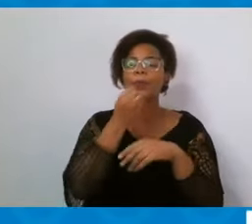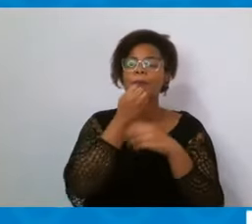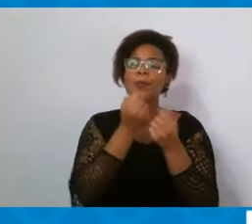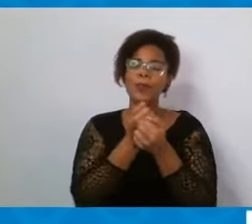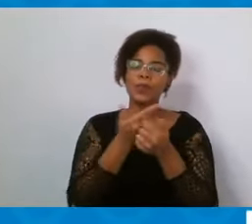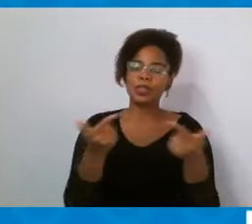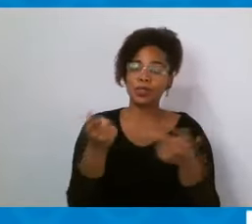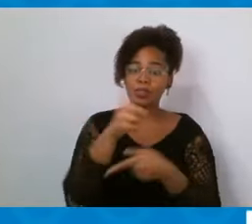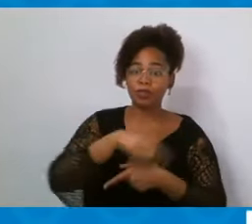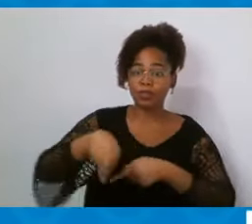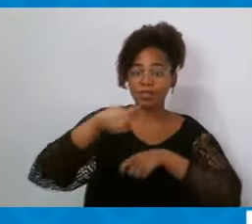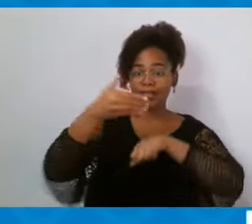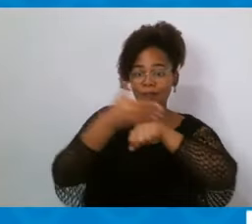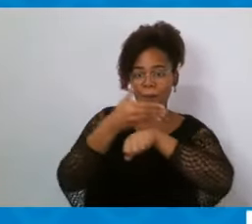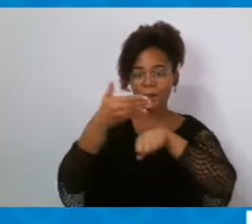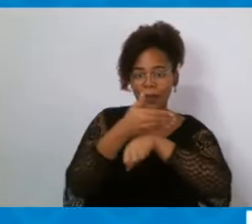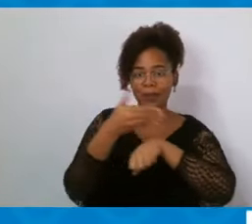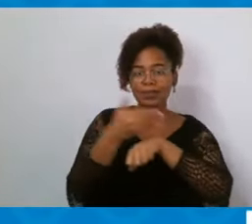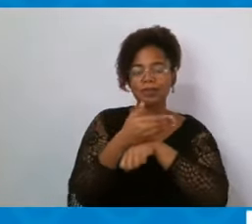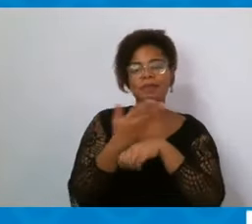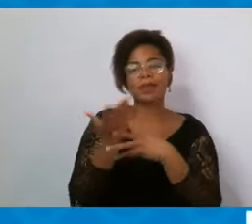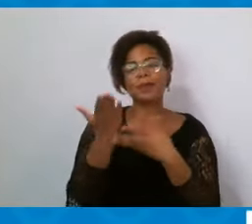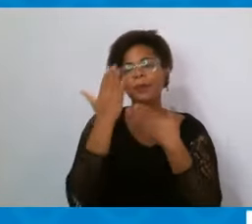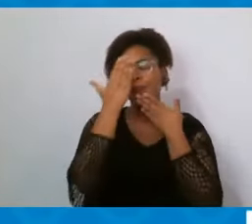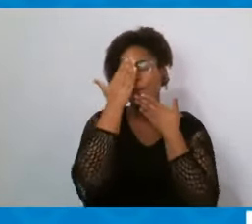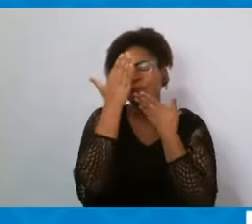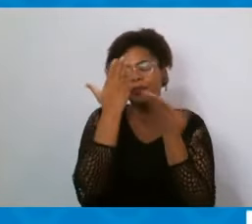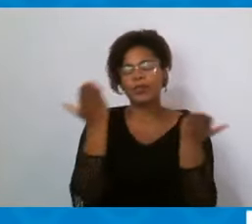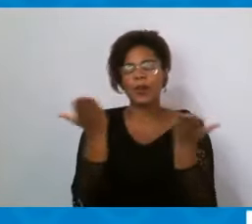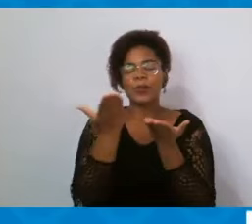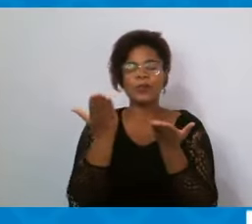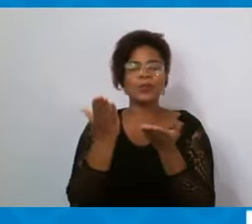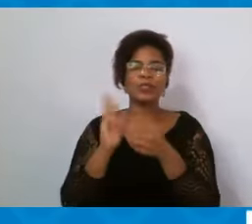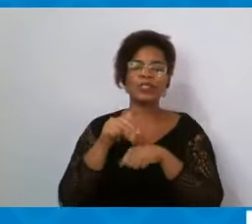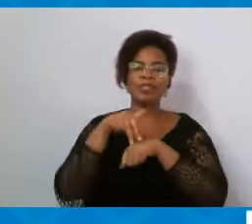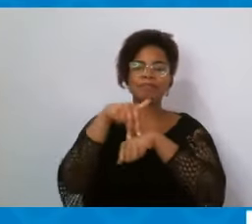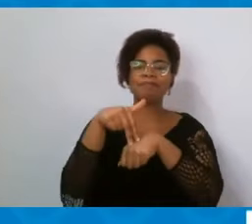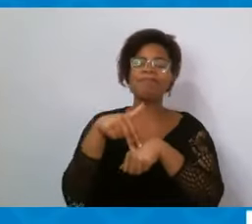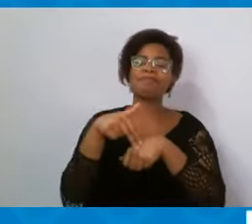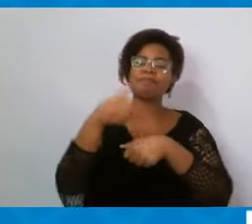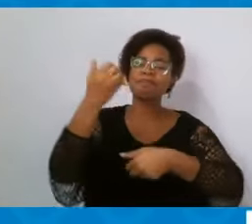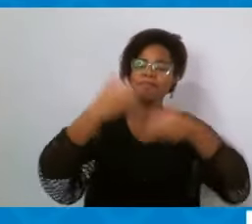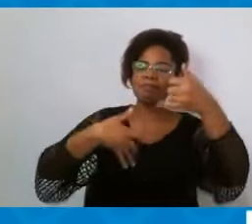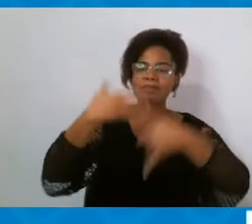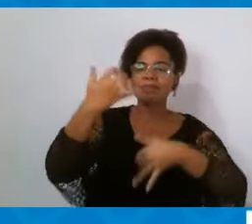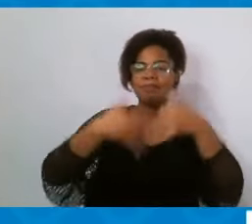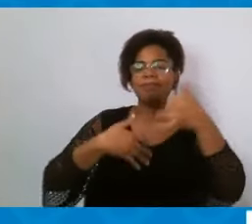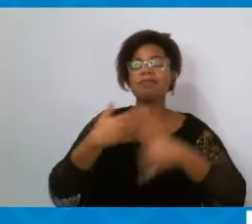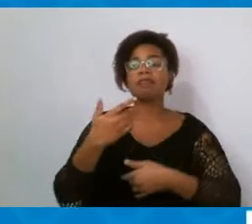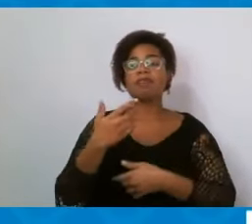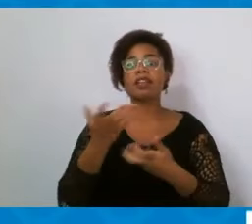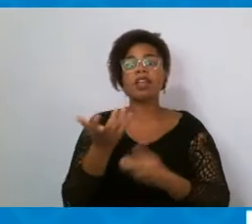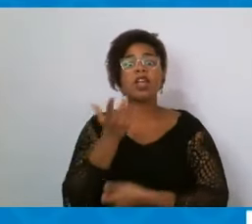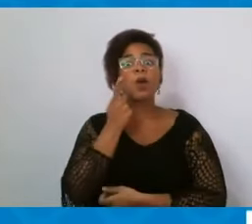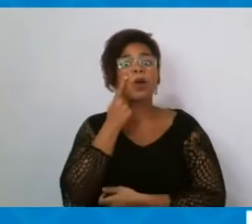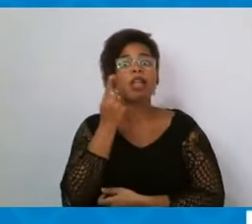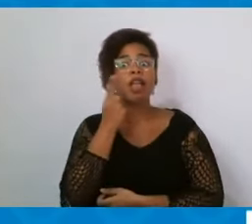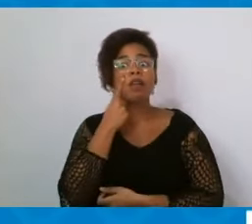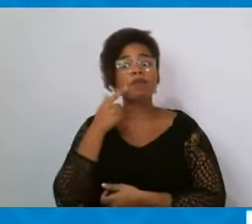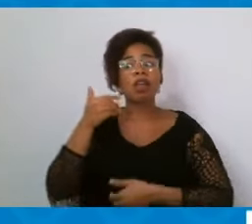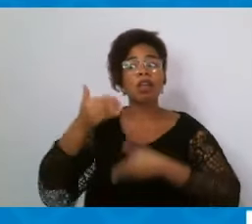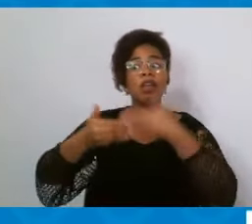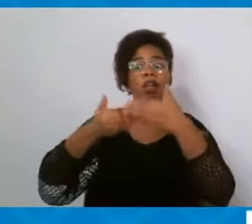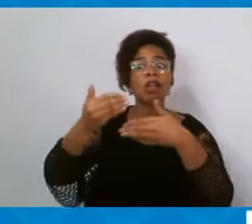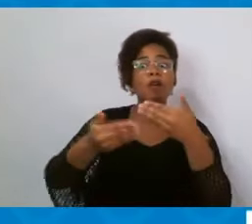por essa chance de fazer parte um pouquinho aqui desse processo. Quero ver no final, espero que me convidem para ver